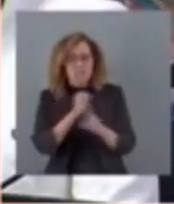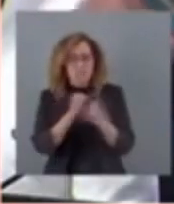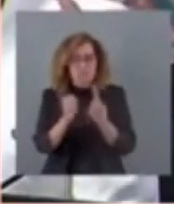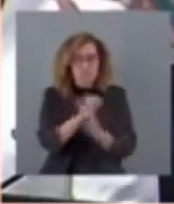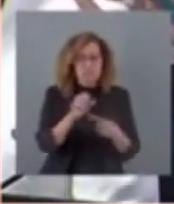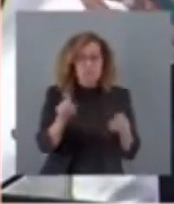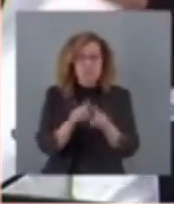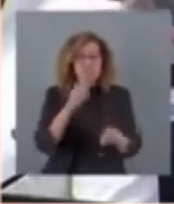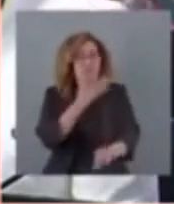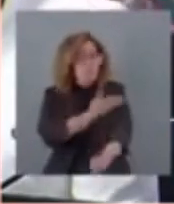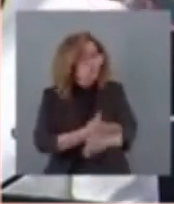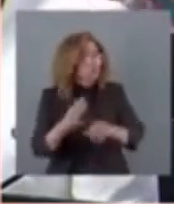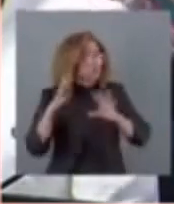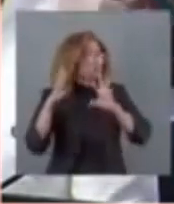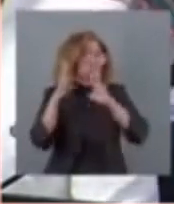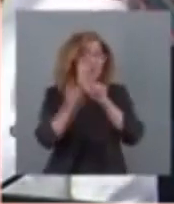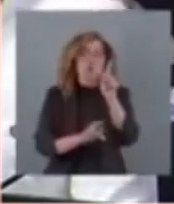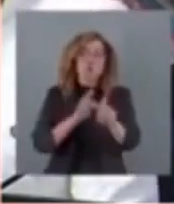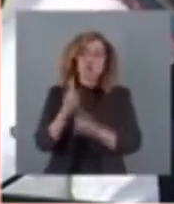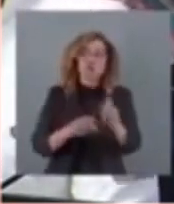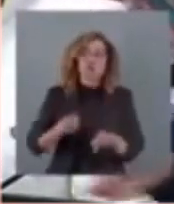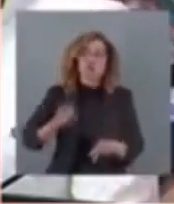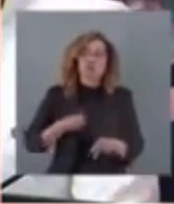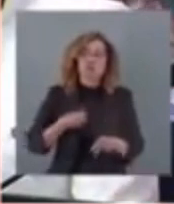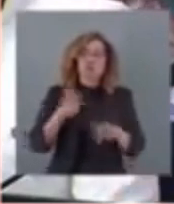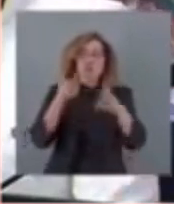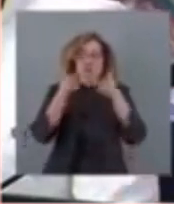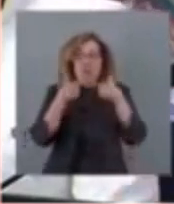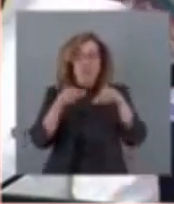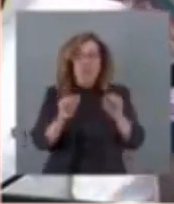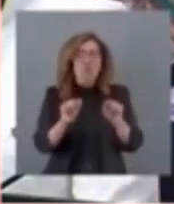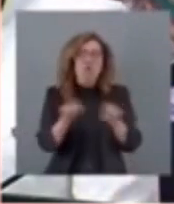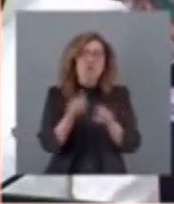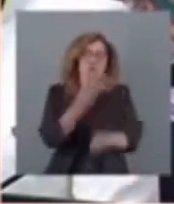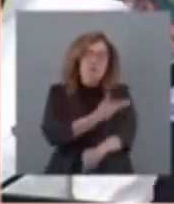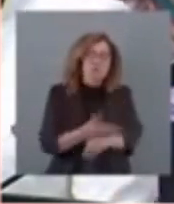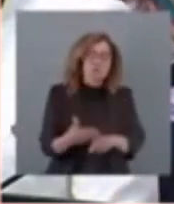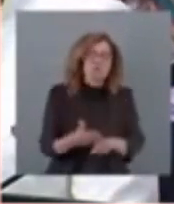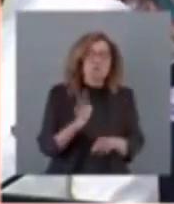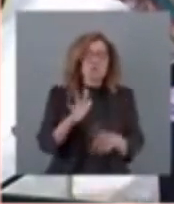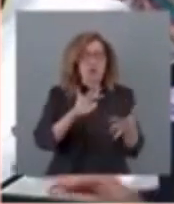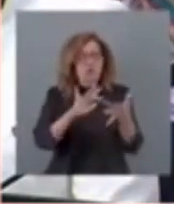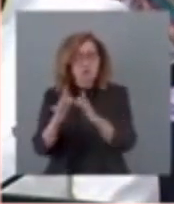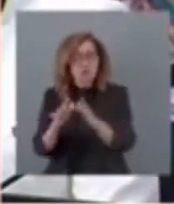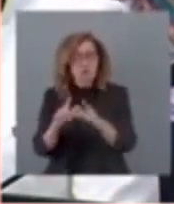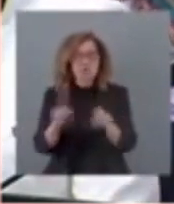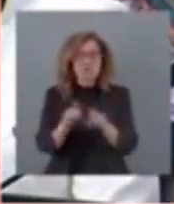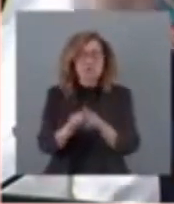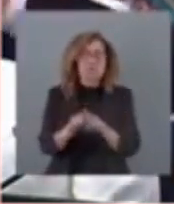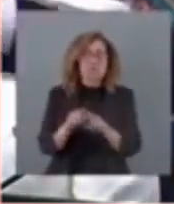riqueza no Brasil, que é a posse da terra, e que ninguém quer abrir mão desde que o Brasil é Brasil. E eles não